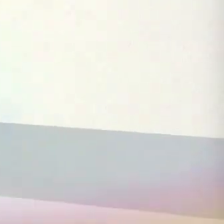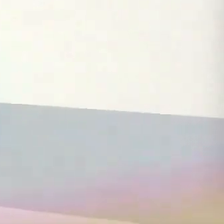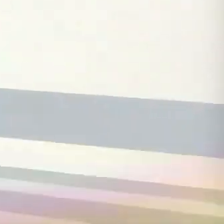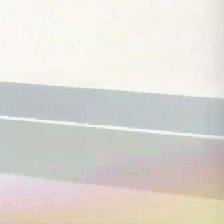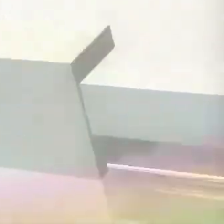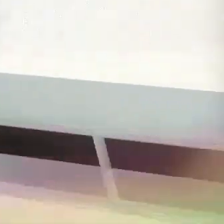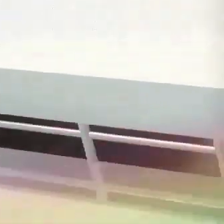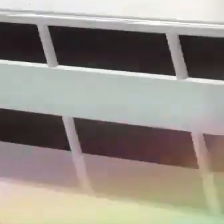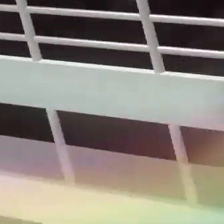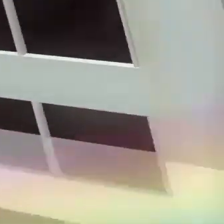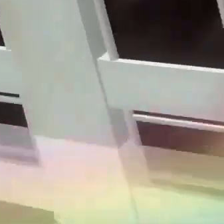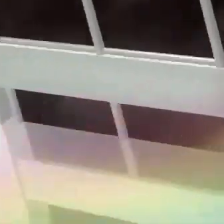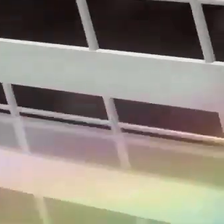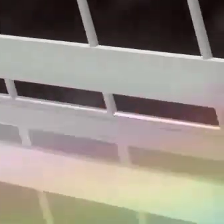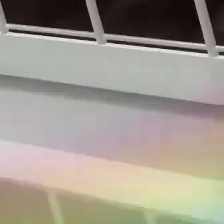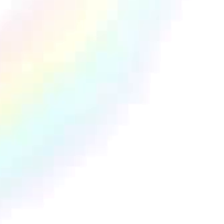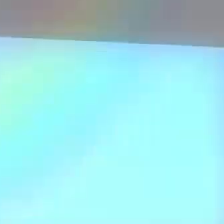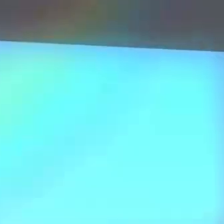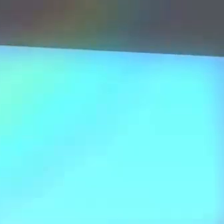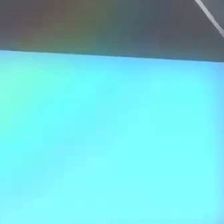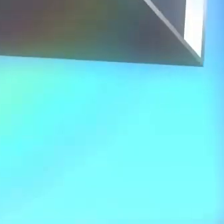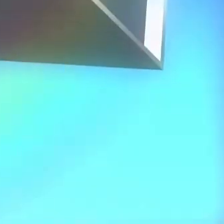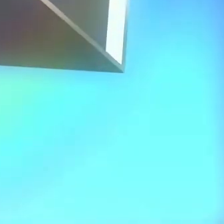regimental h